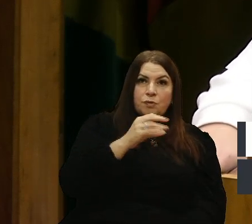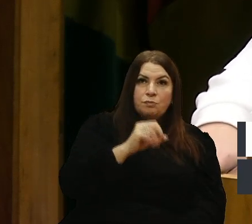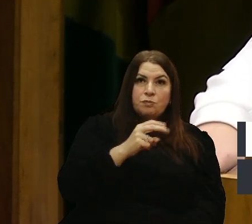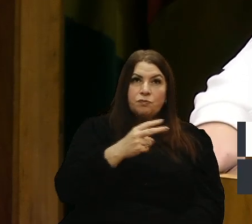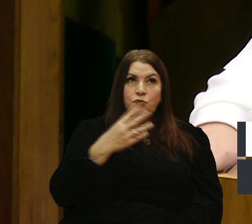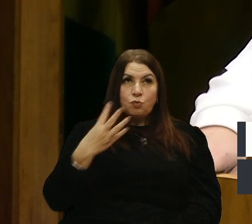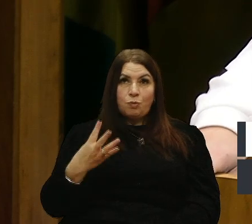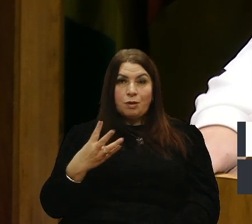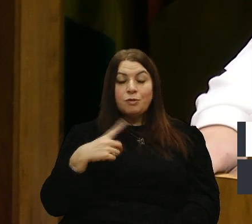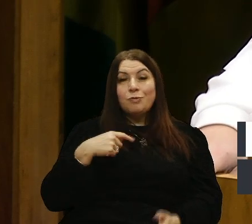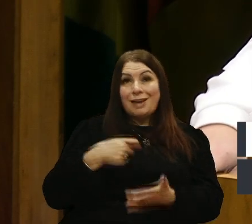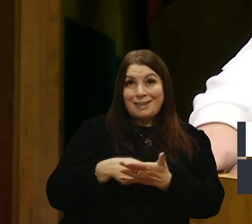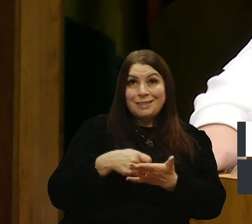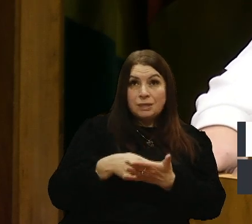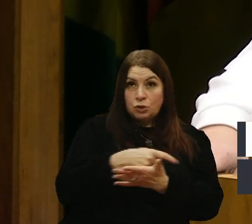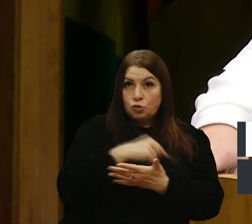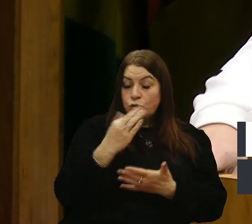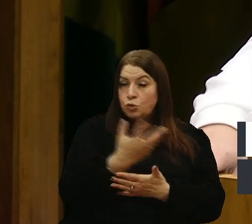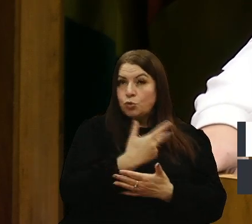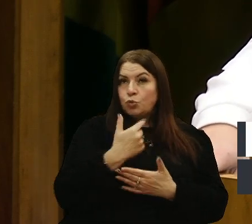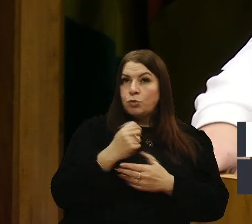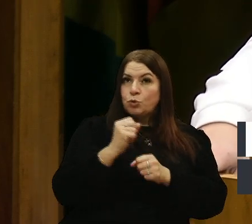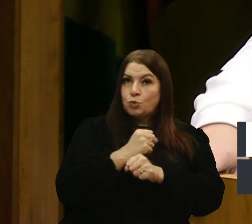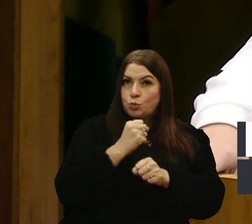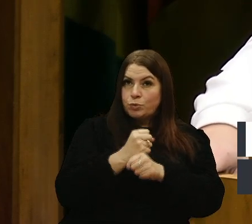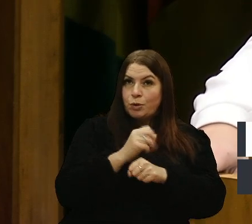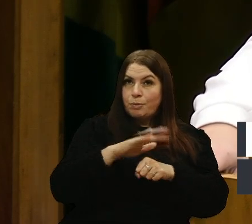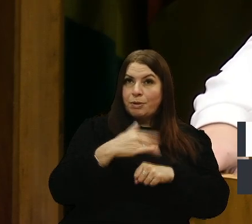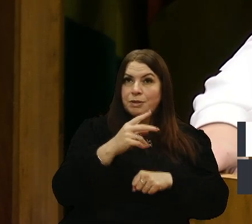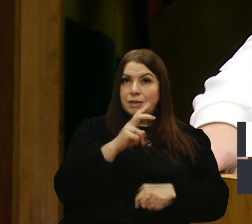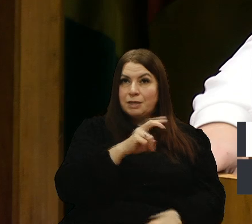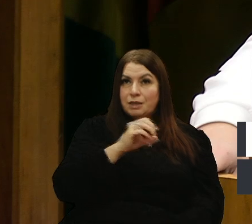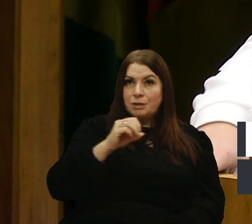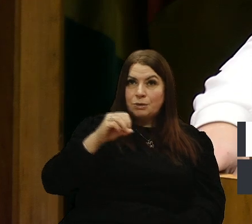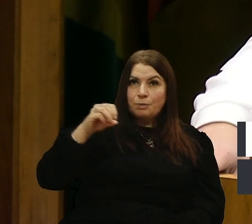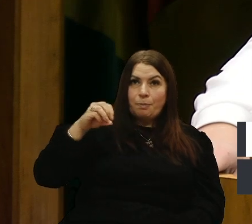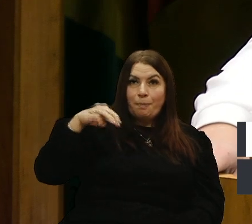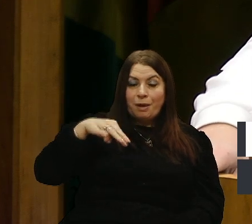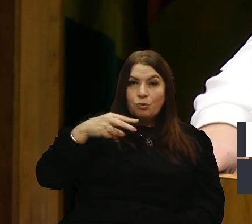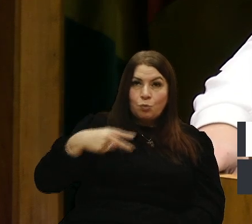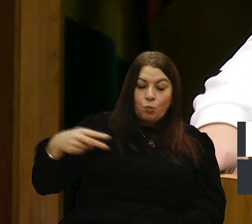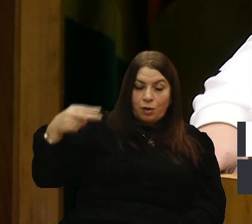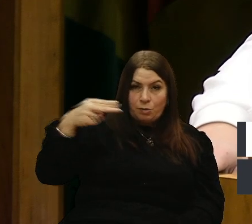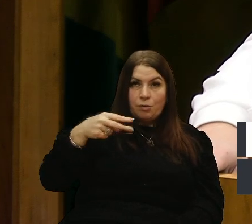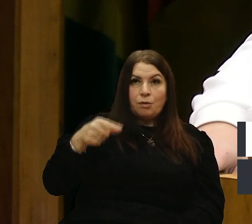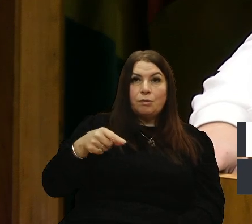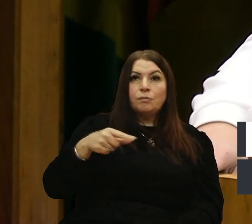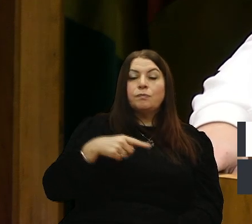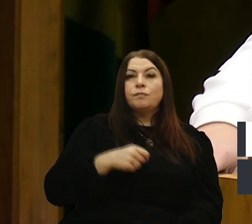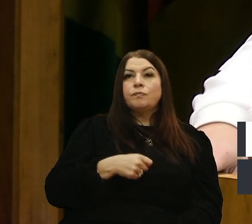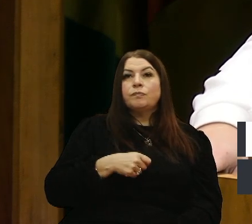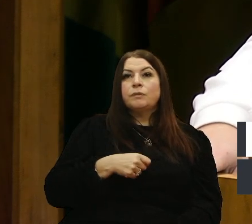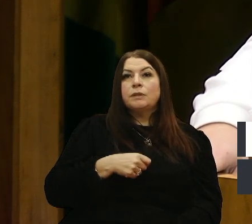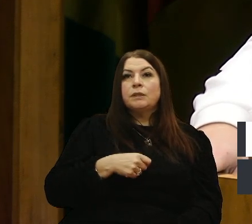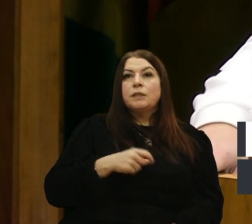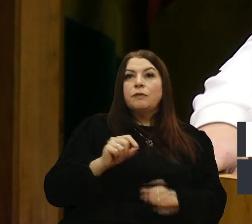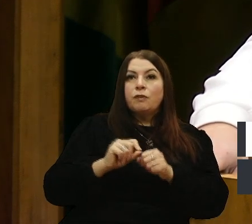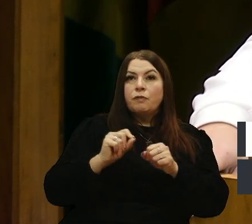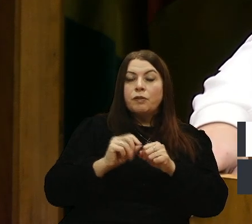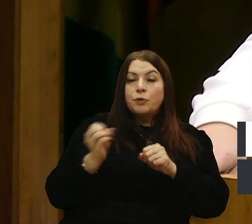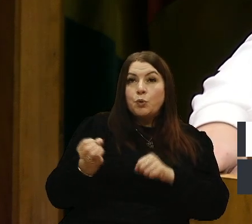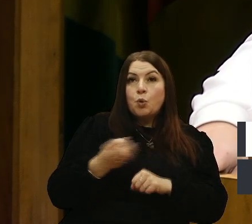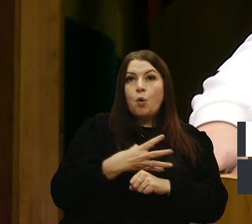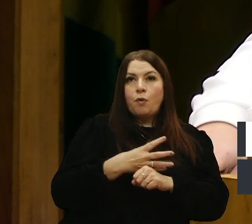2024 e ela exige que todas as construções com mais de 500 metros quadrados que forem feitas